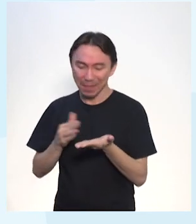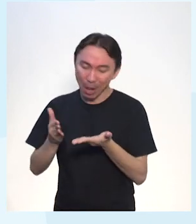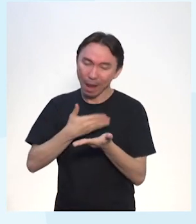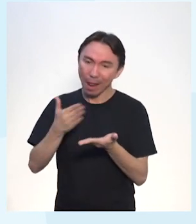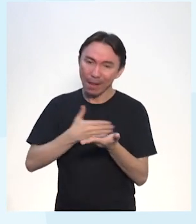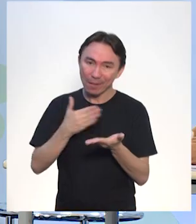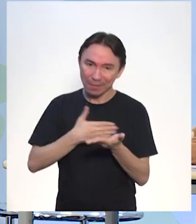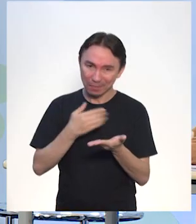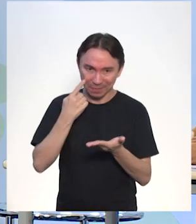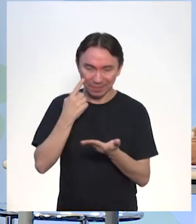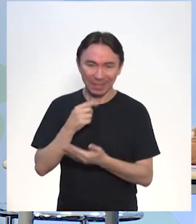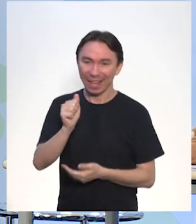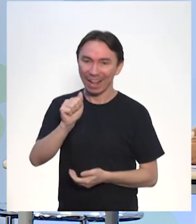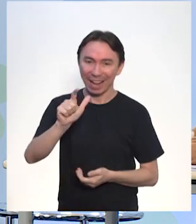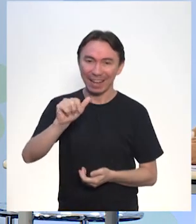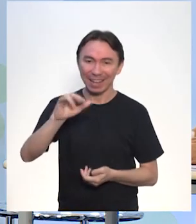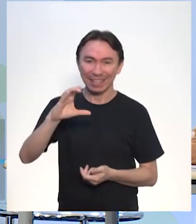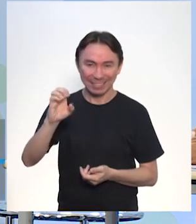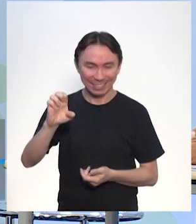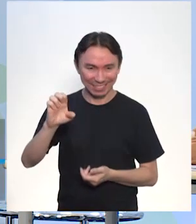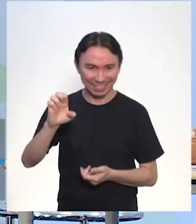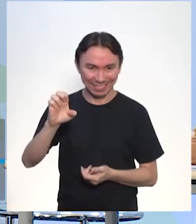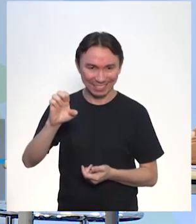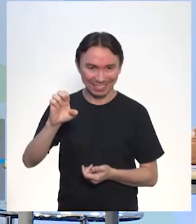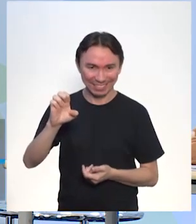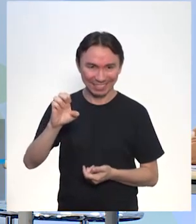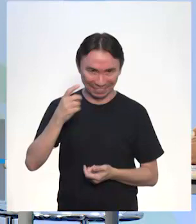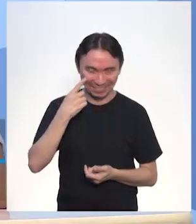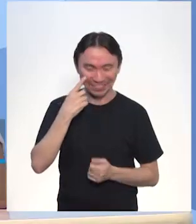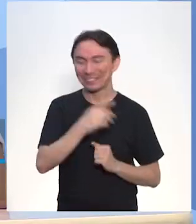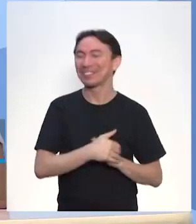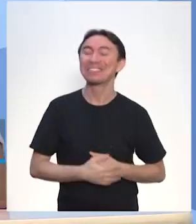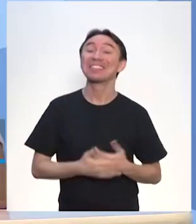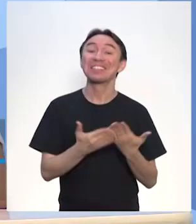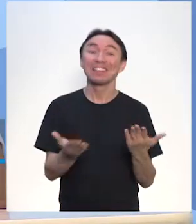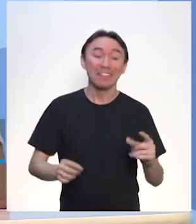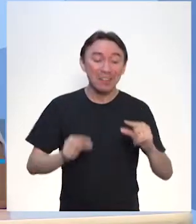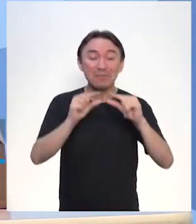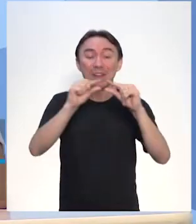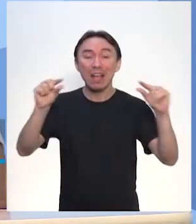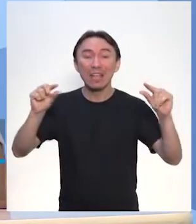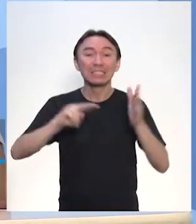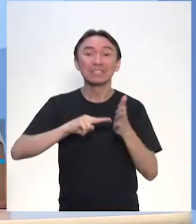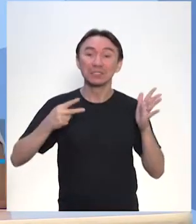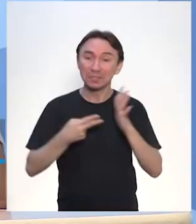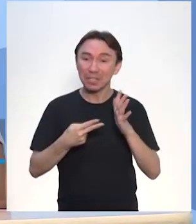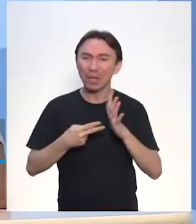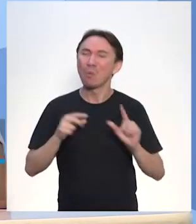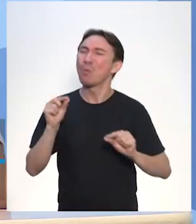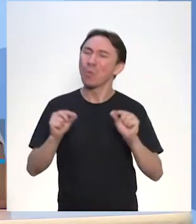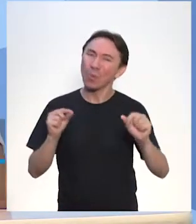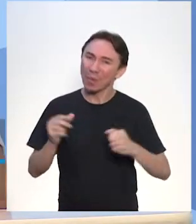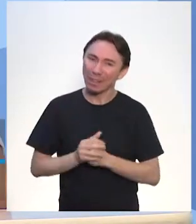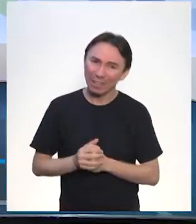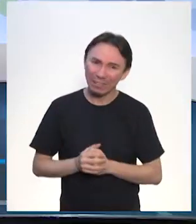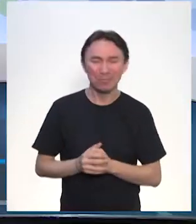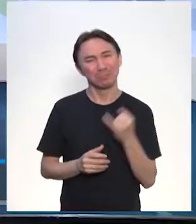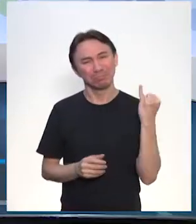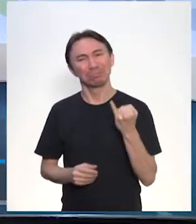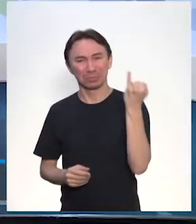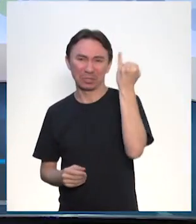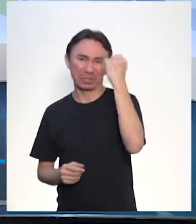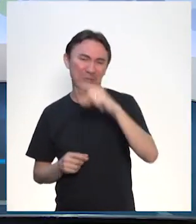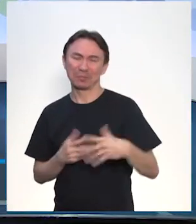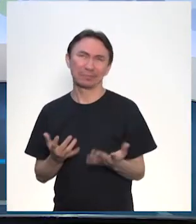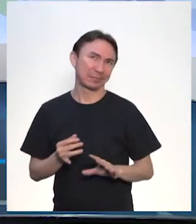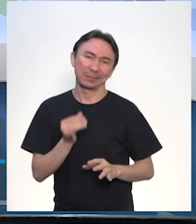personagem que é Alice. E essa frase quer dizer o quê, Duda? Essa frase é muito importante, porque às vezes a gente não acredita